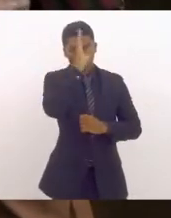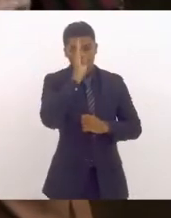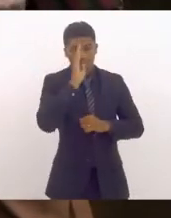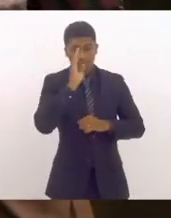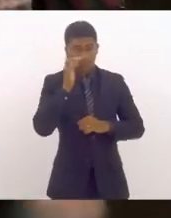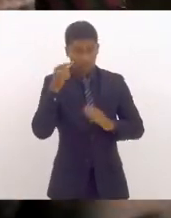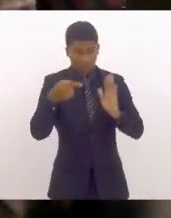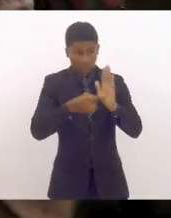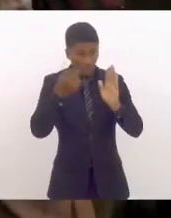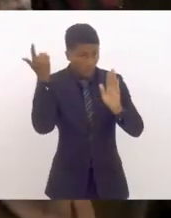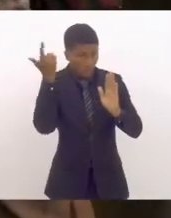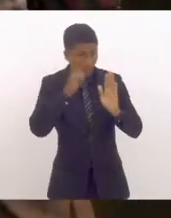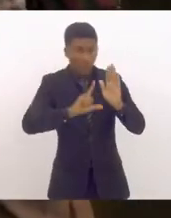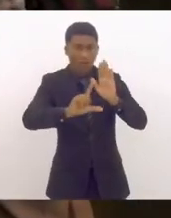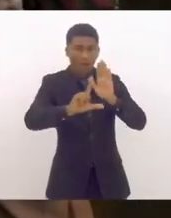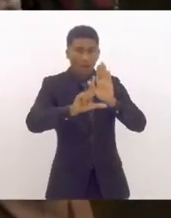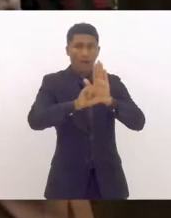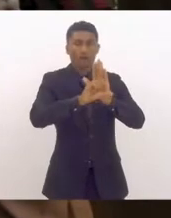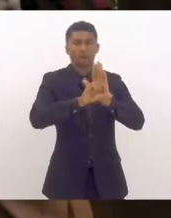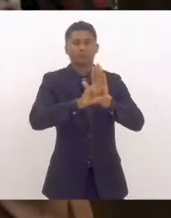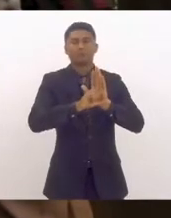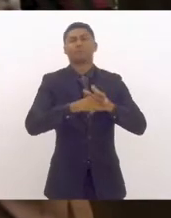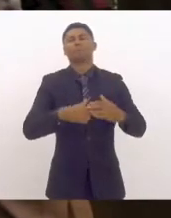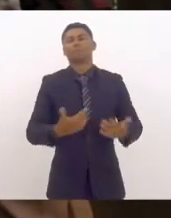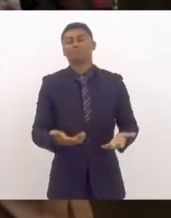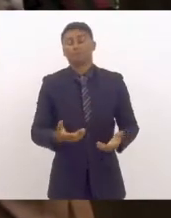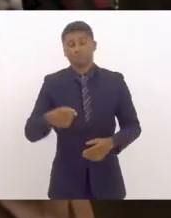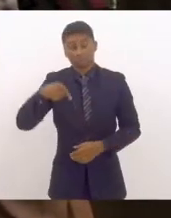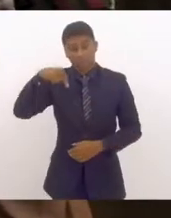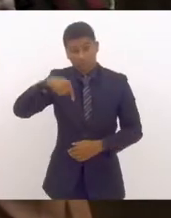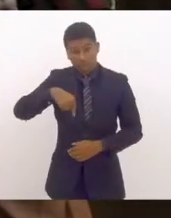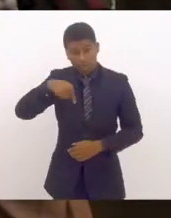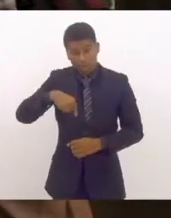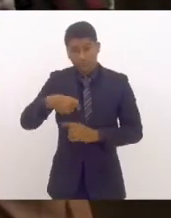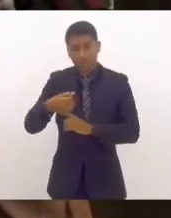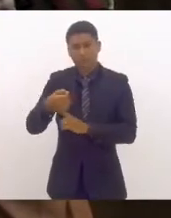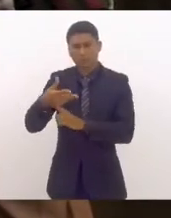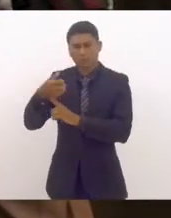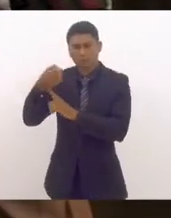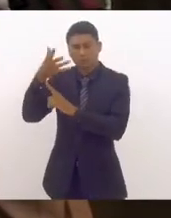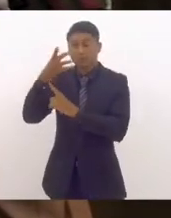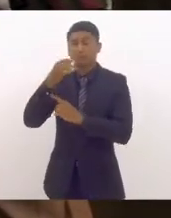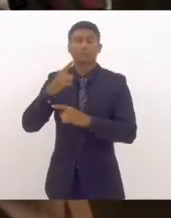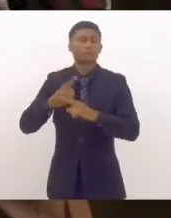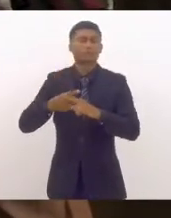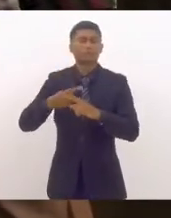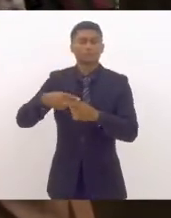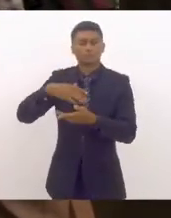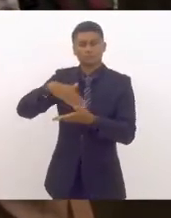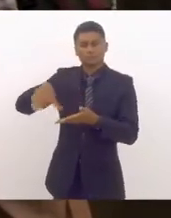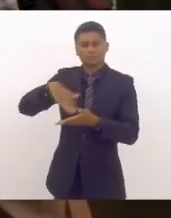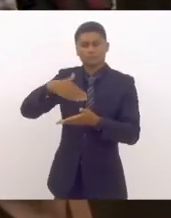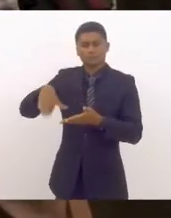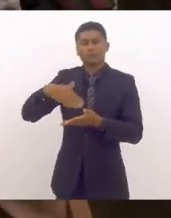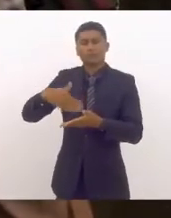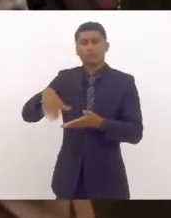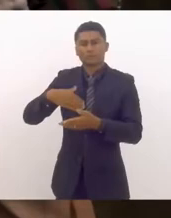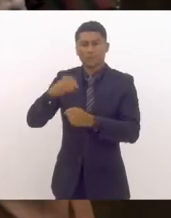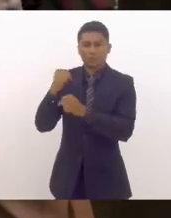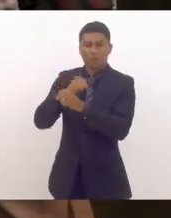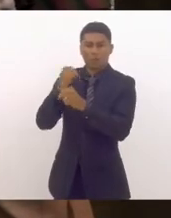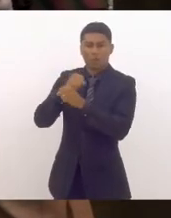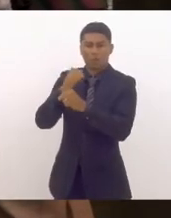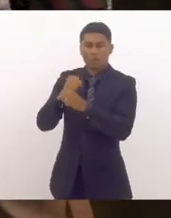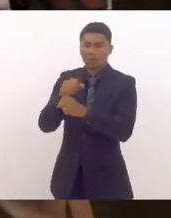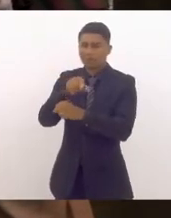verdade, exportar até tecnologia, porque a Secretaria de Infraestrutura e Obras, com seu corpo técnico,